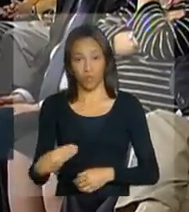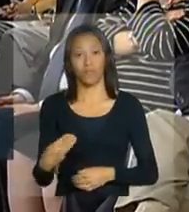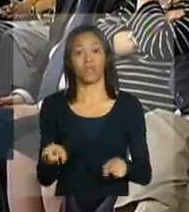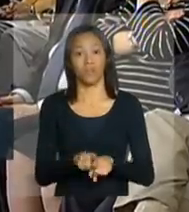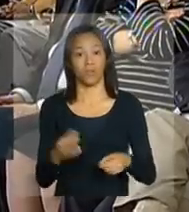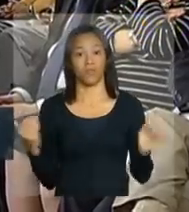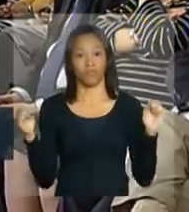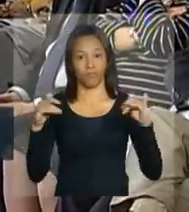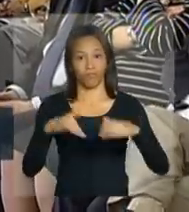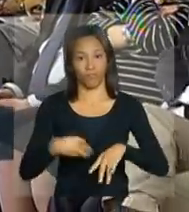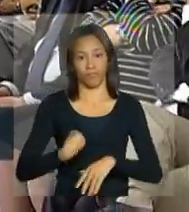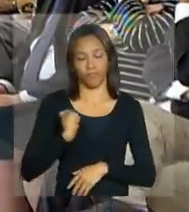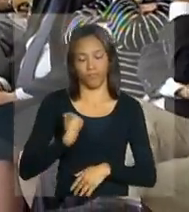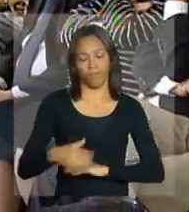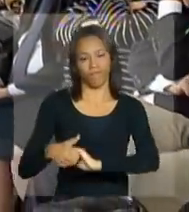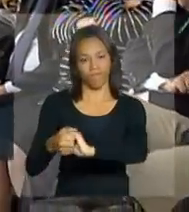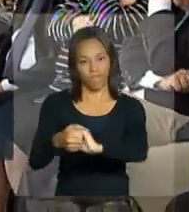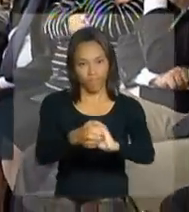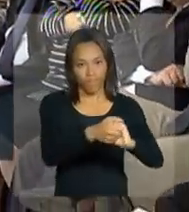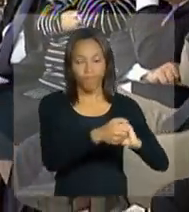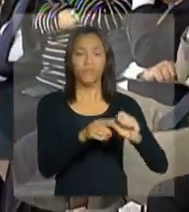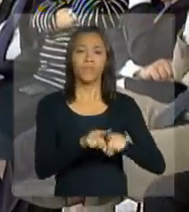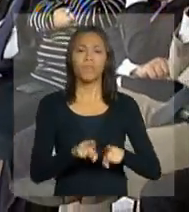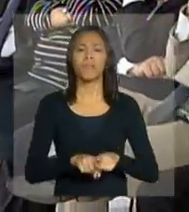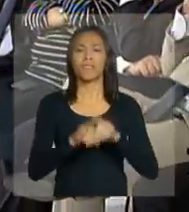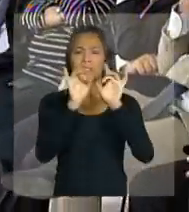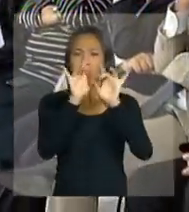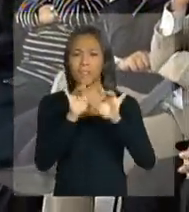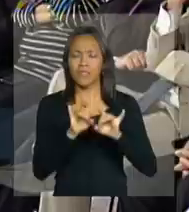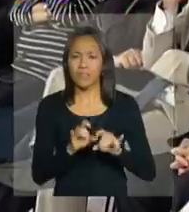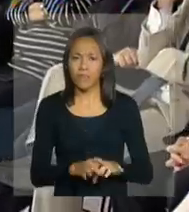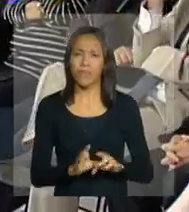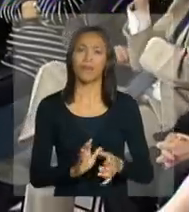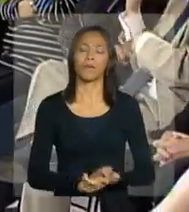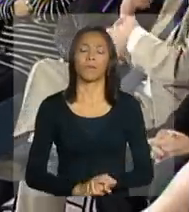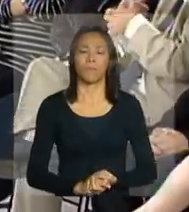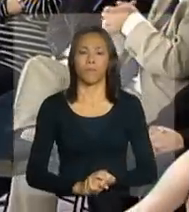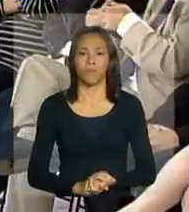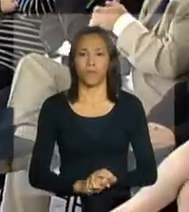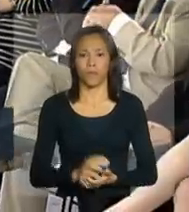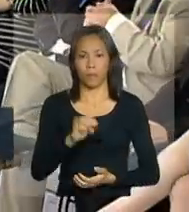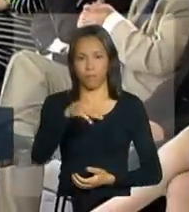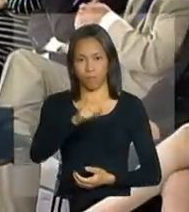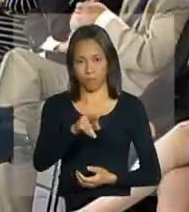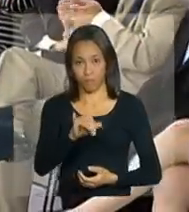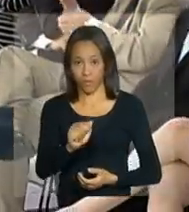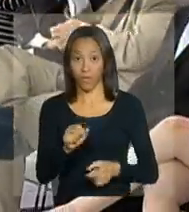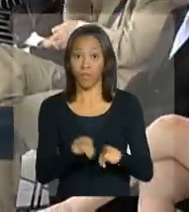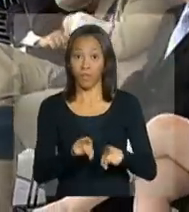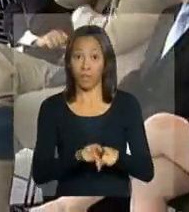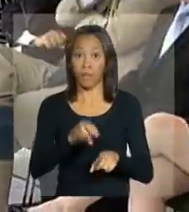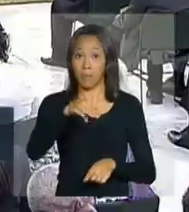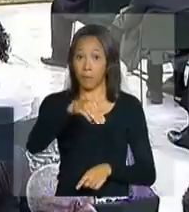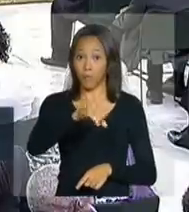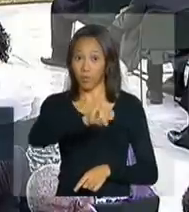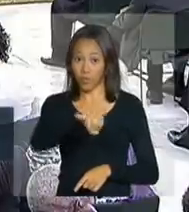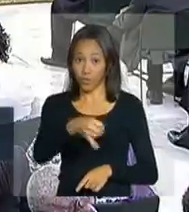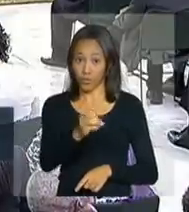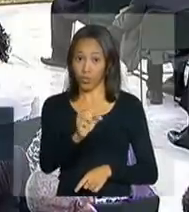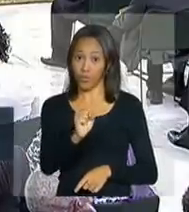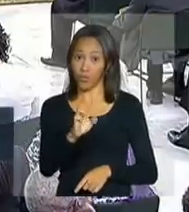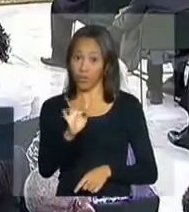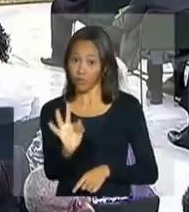presentes uma saudação especial a Dona Maria Rosalina dos Santos e a Dona Maria Josefa da Silva que